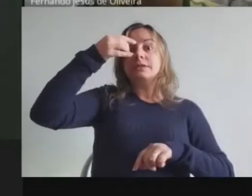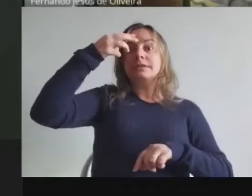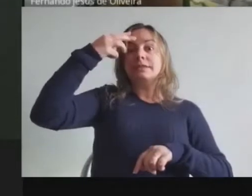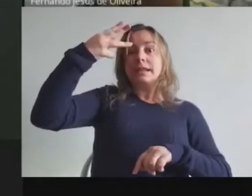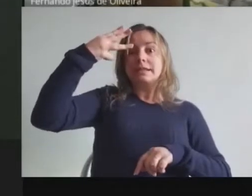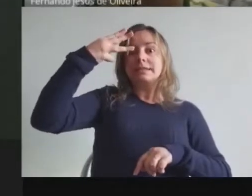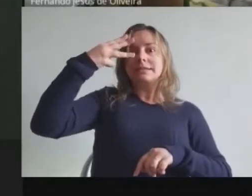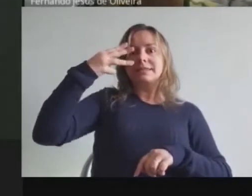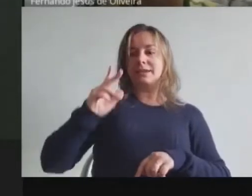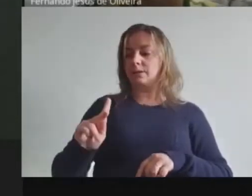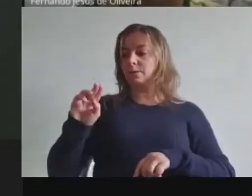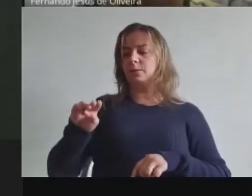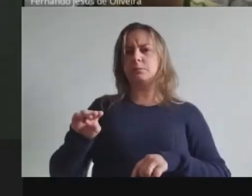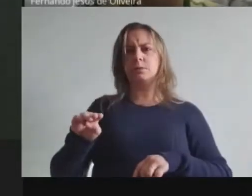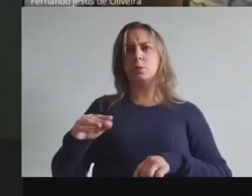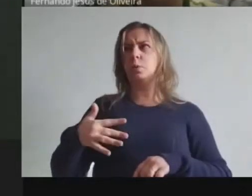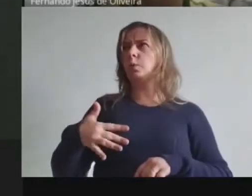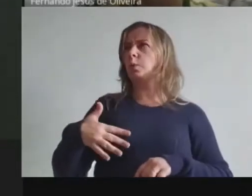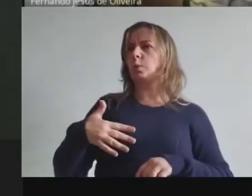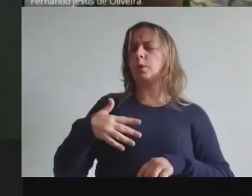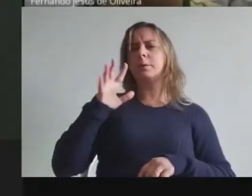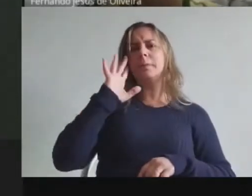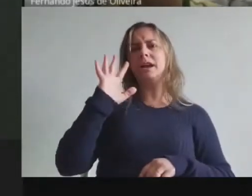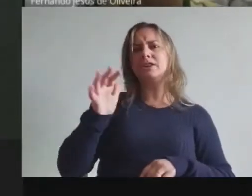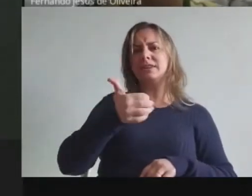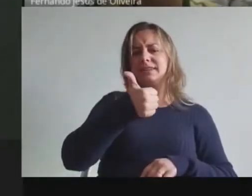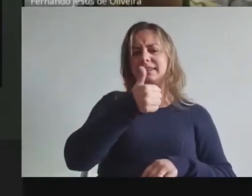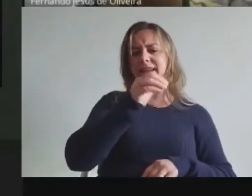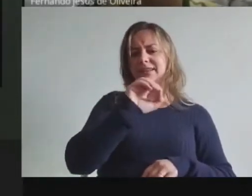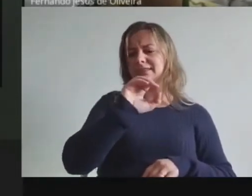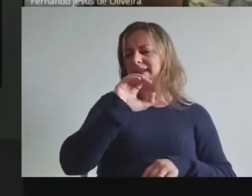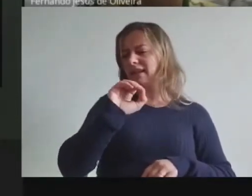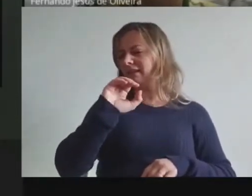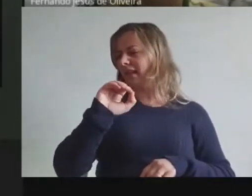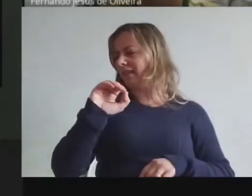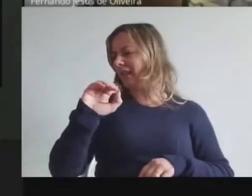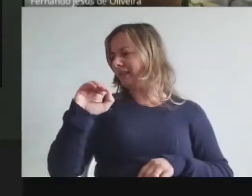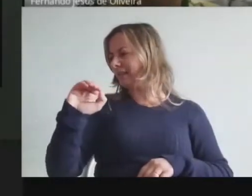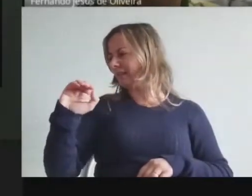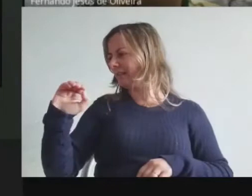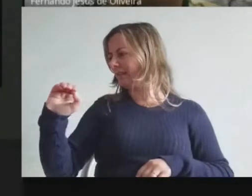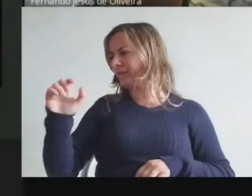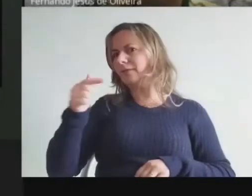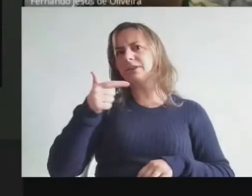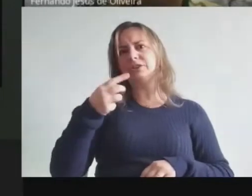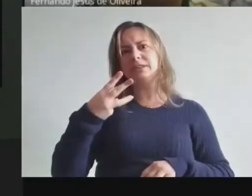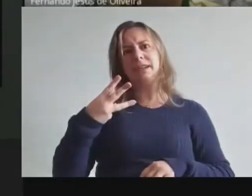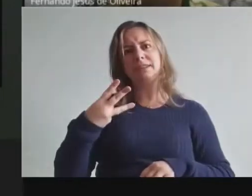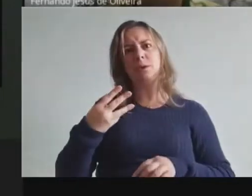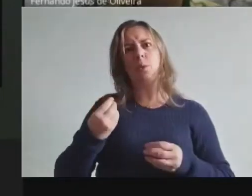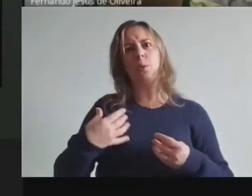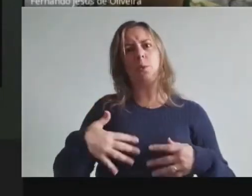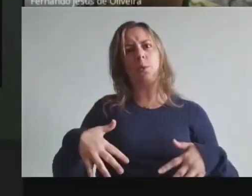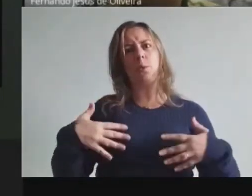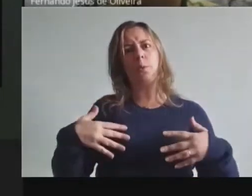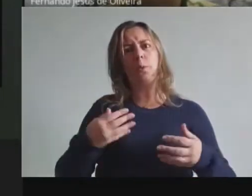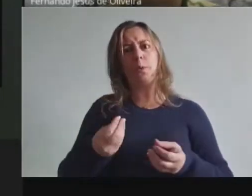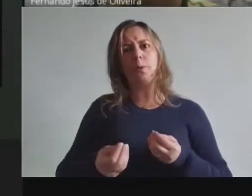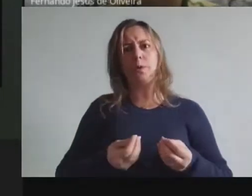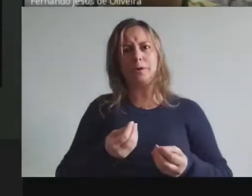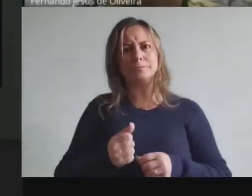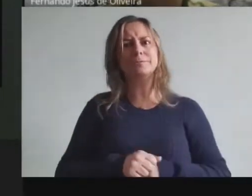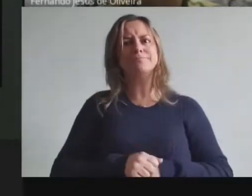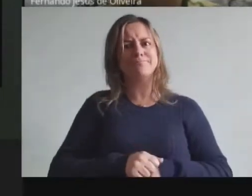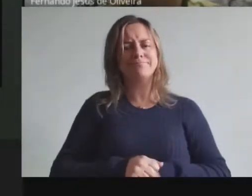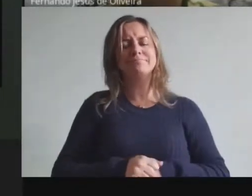muita coisa, muito grande. O que seria de nós sem as potências de 10? Bom, isso que a gente está começando a